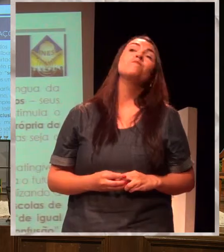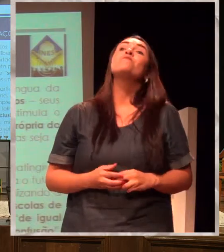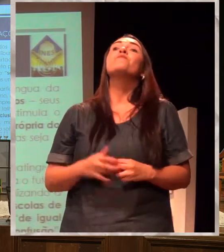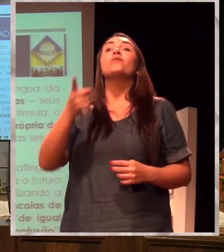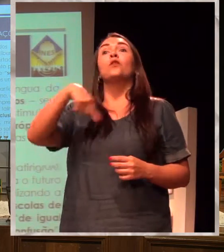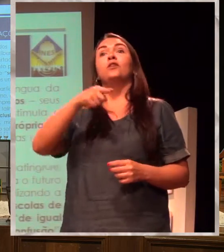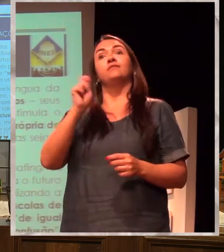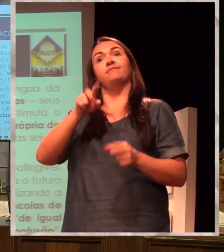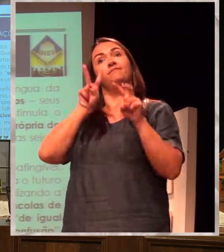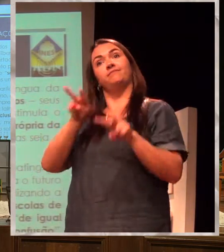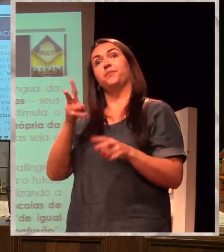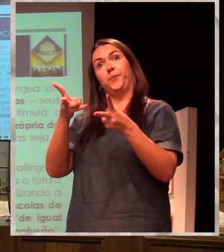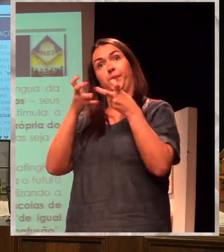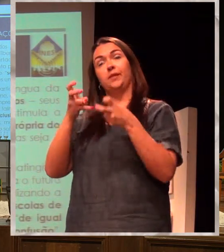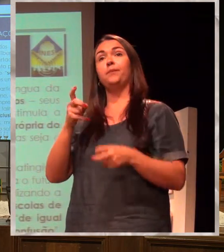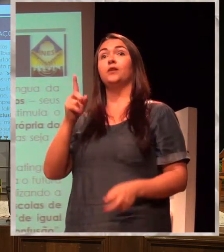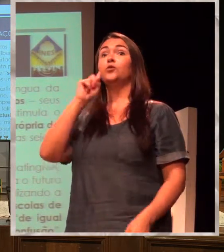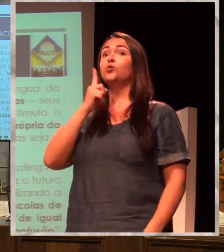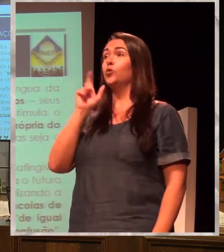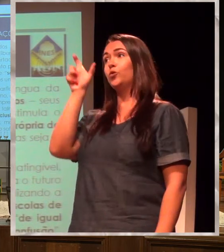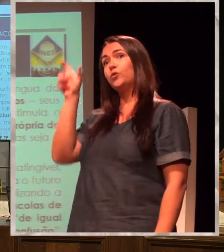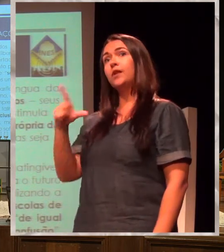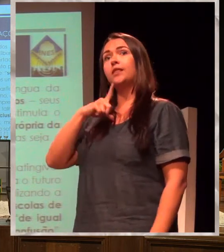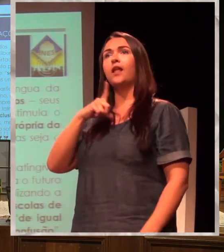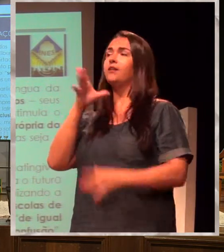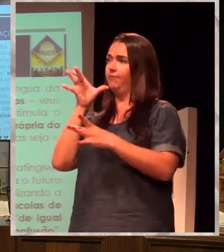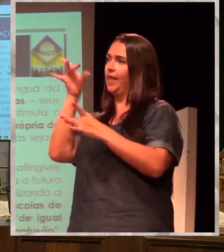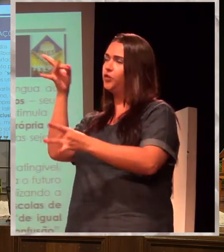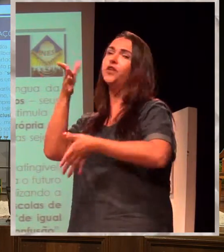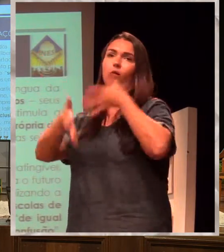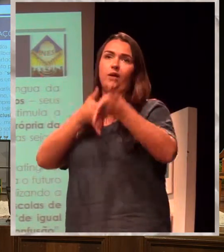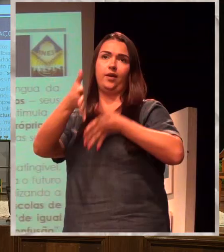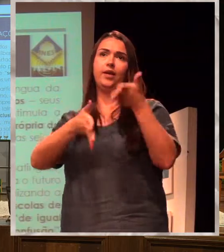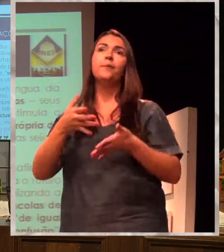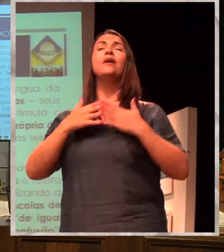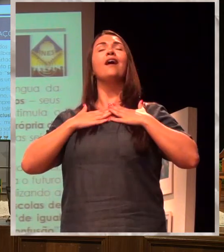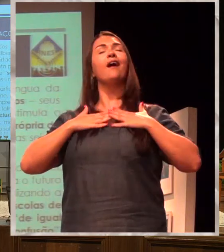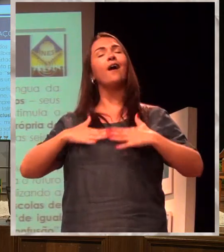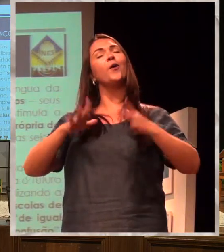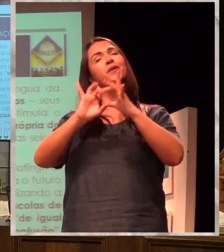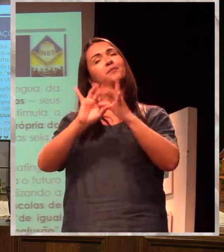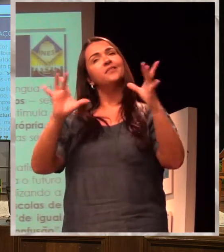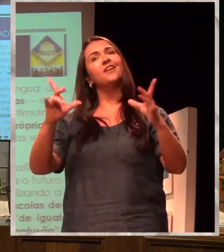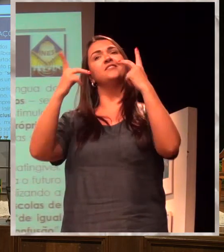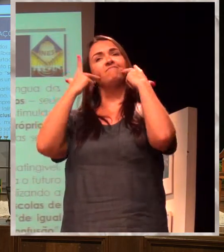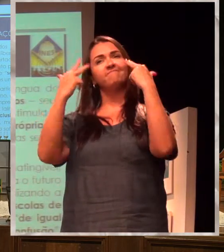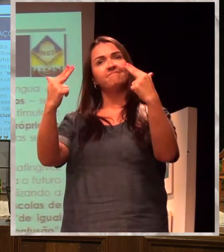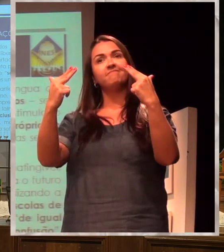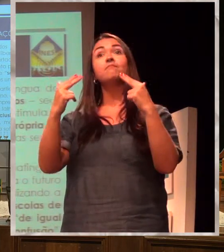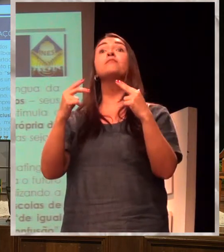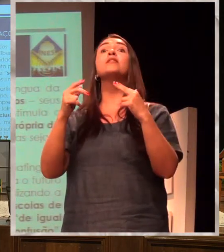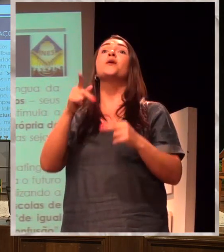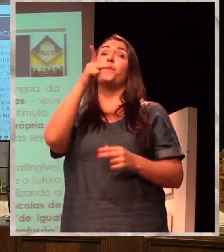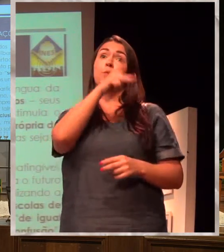então, a gente observa que os sujeitos surdos, em sua maioria, identificam-se com a Libras, língua da calma, da liberdade, na naturalidade, com